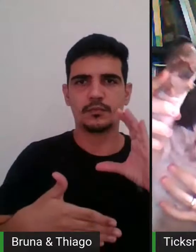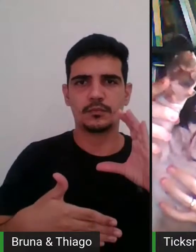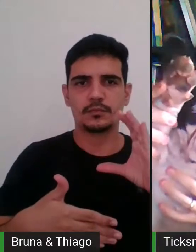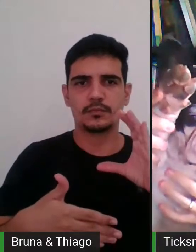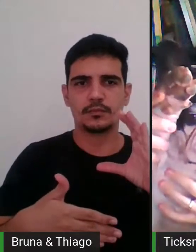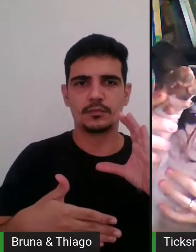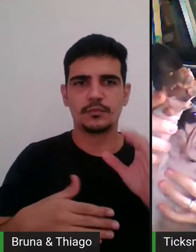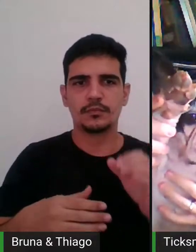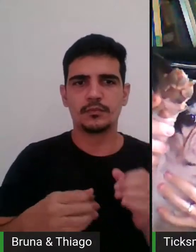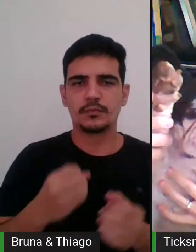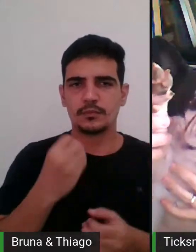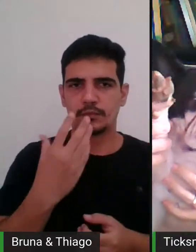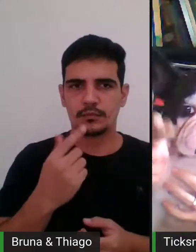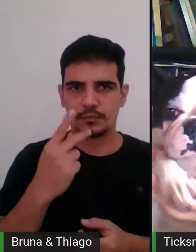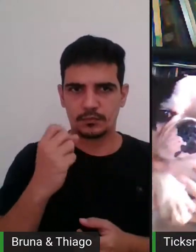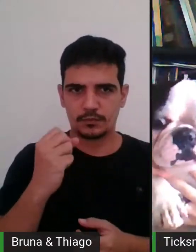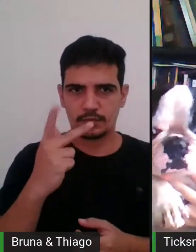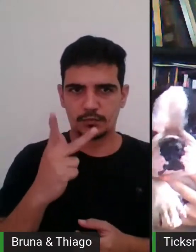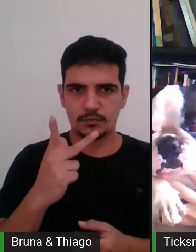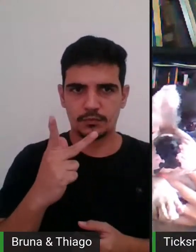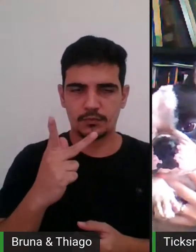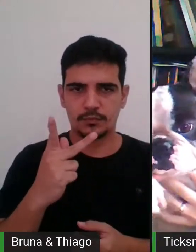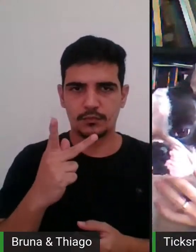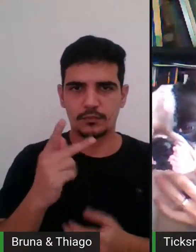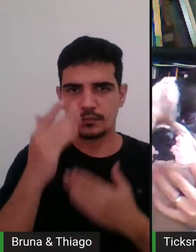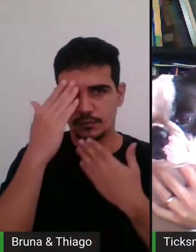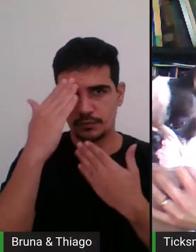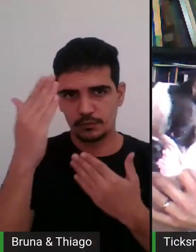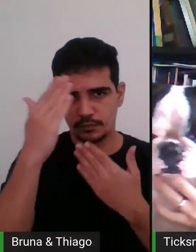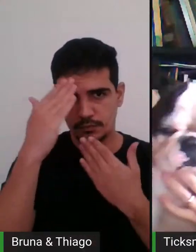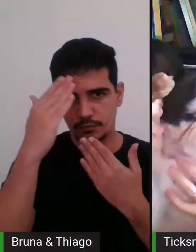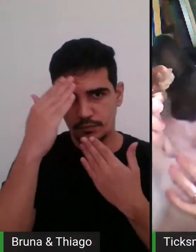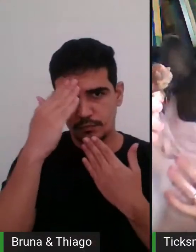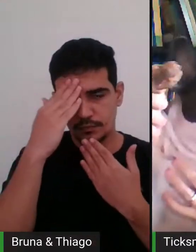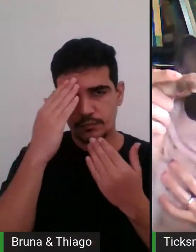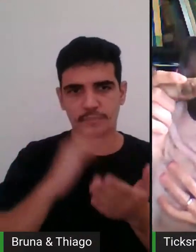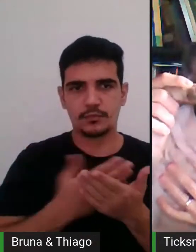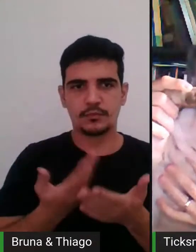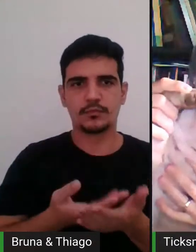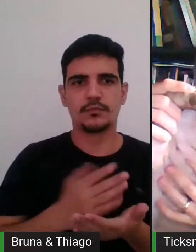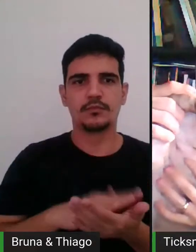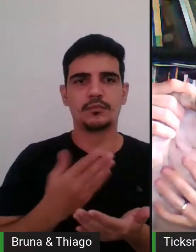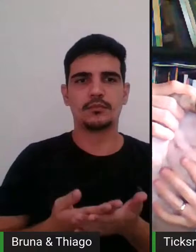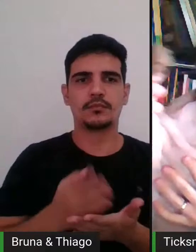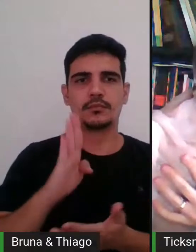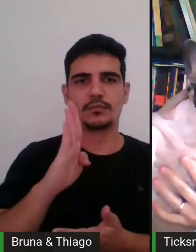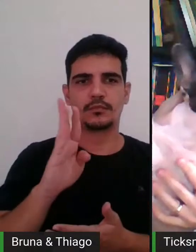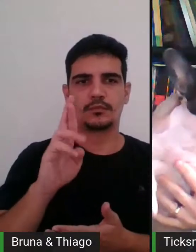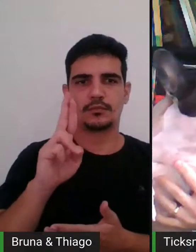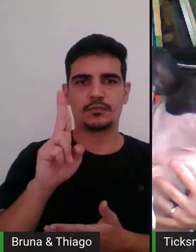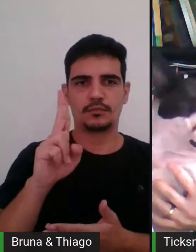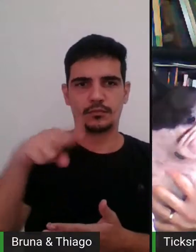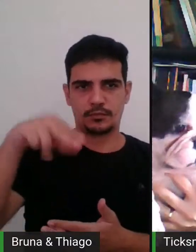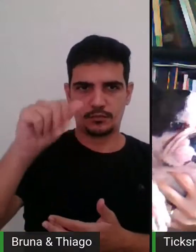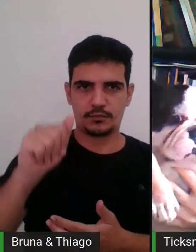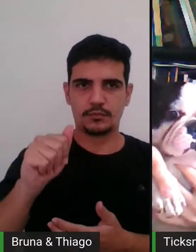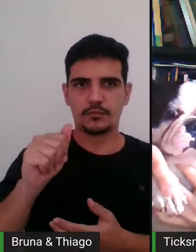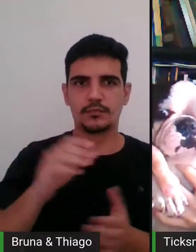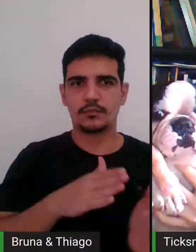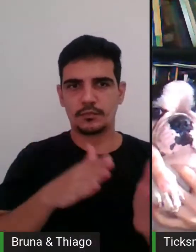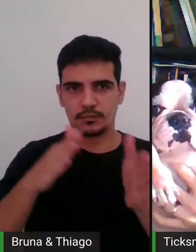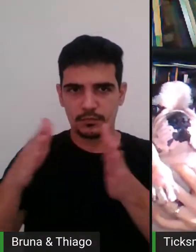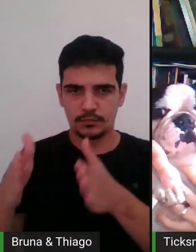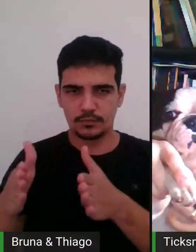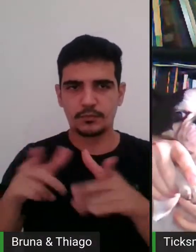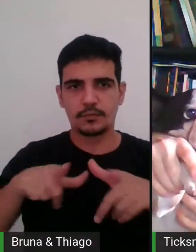tá bom? E agradecemos também a Bruna, que também esteve com a gente. E que acompanham o nosso trabalho